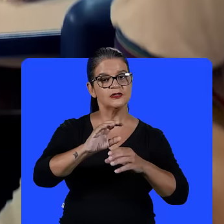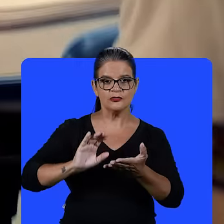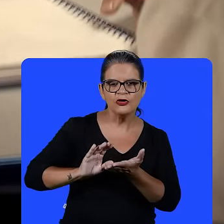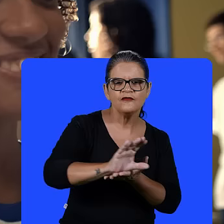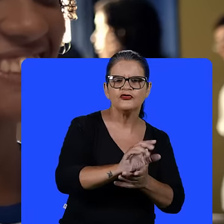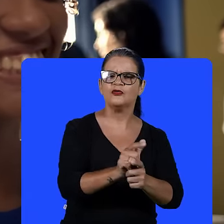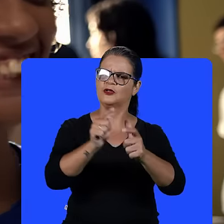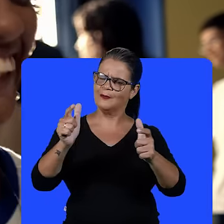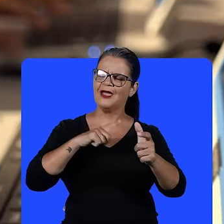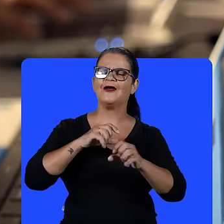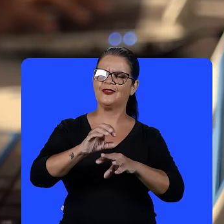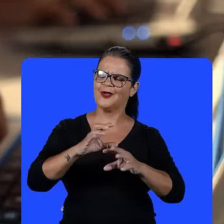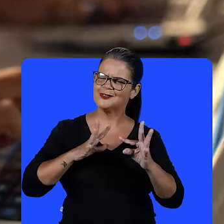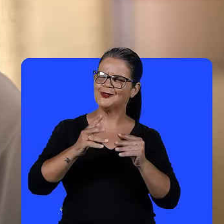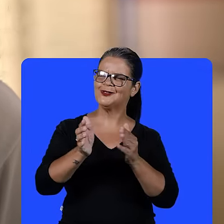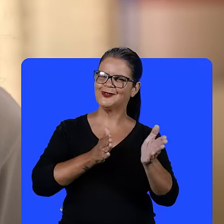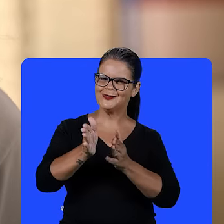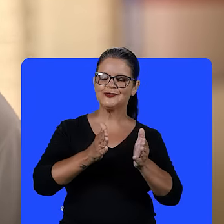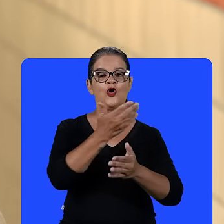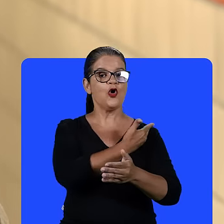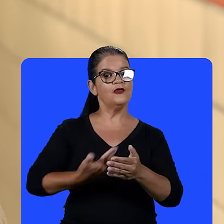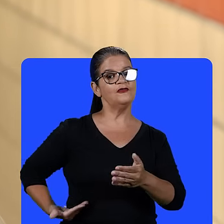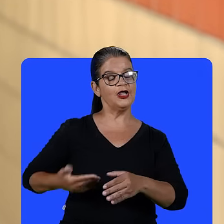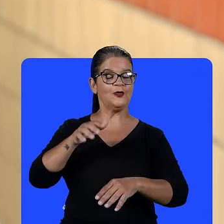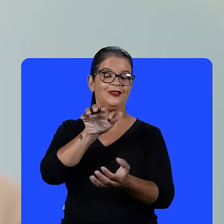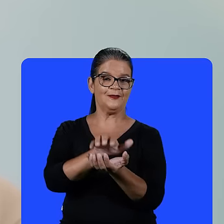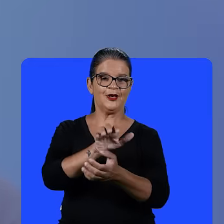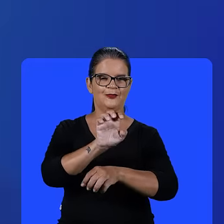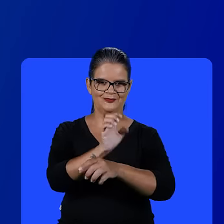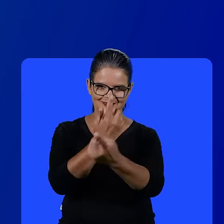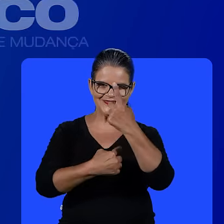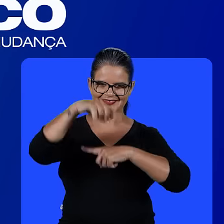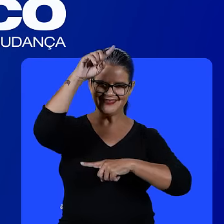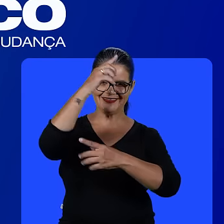o maior investimento em educação de todos os tempos. Governo de Pernambuco, Estado de Mudança.